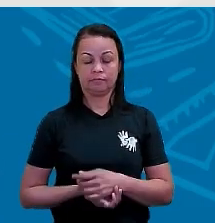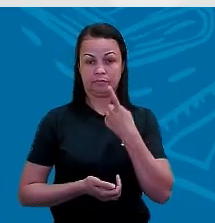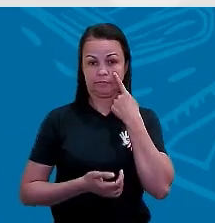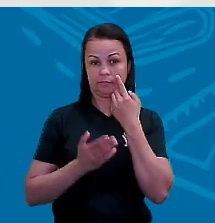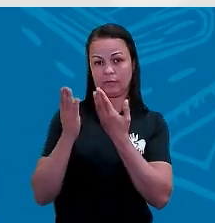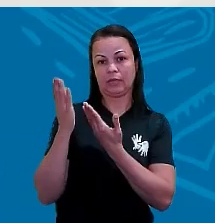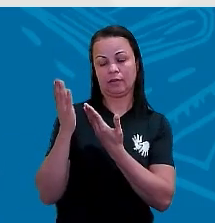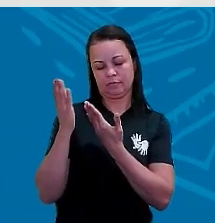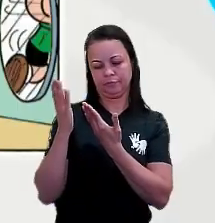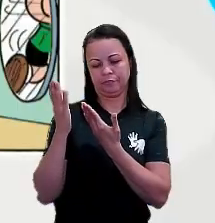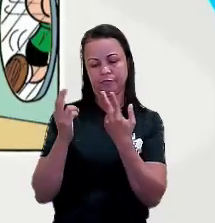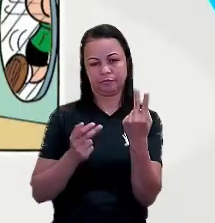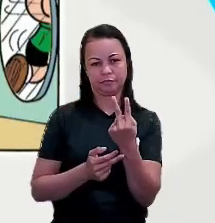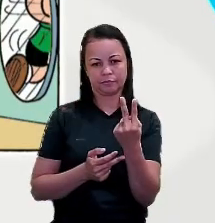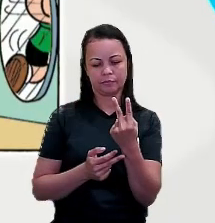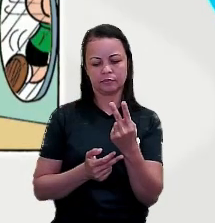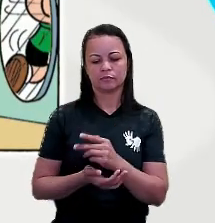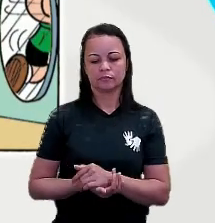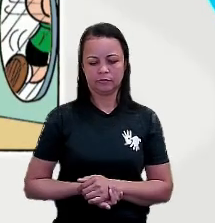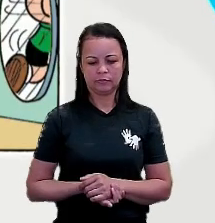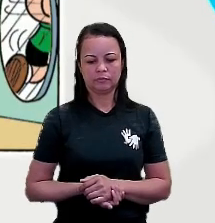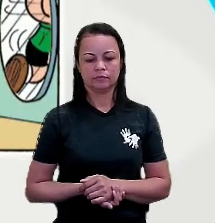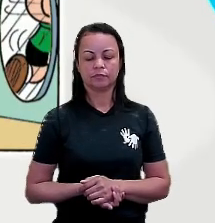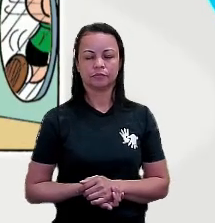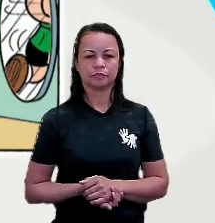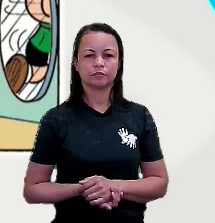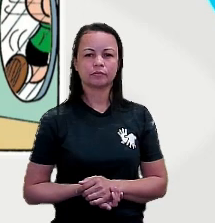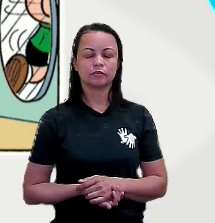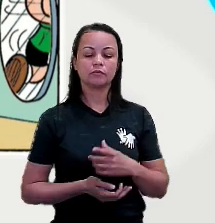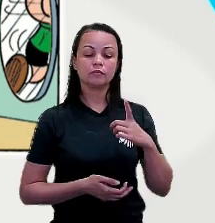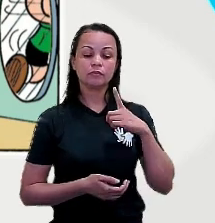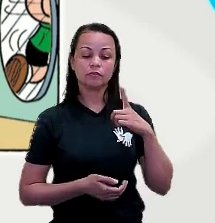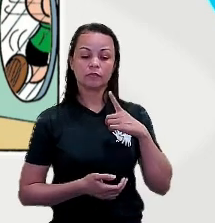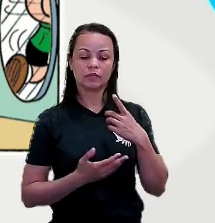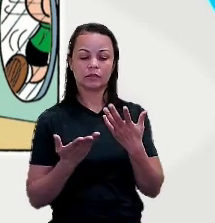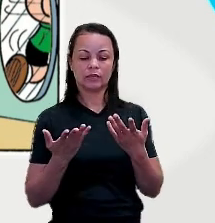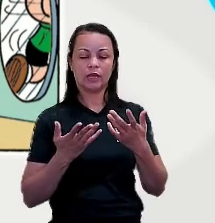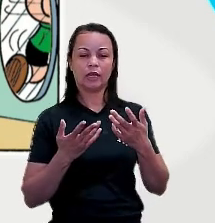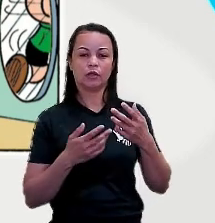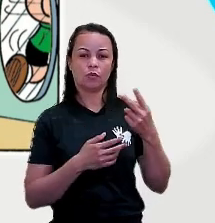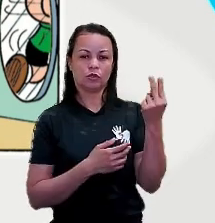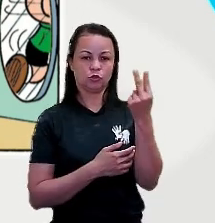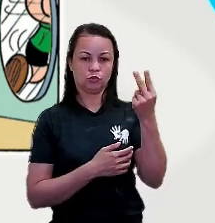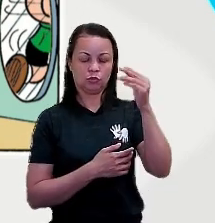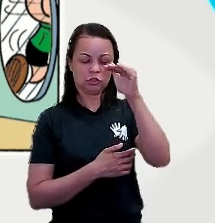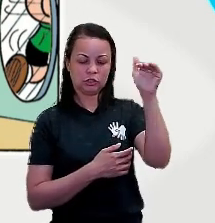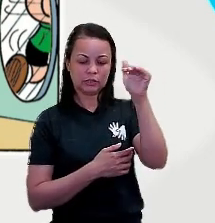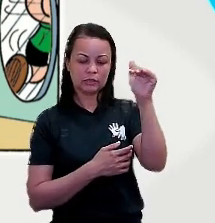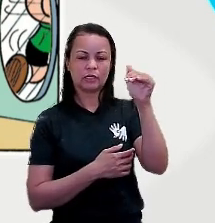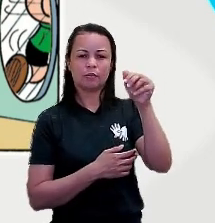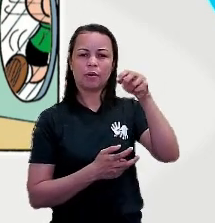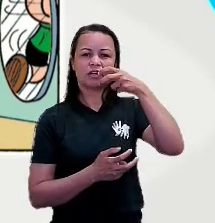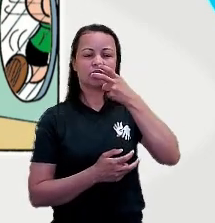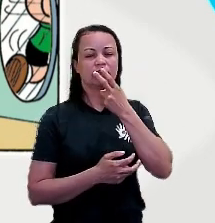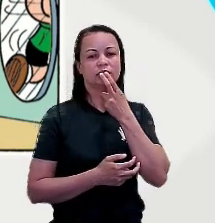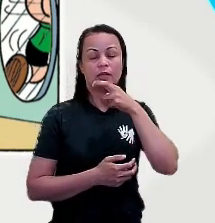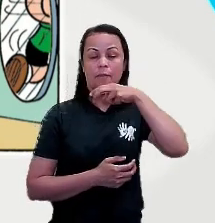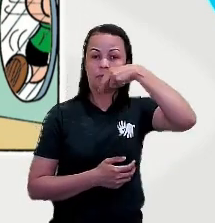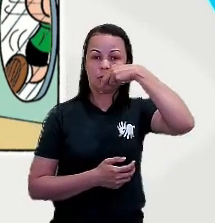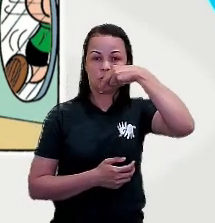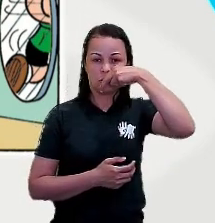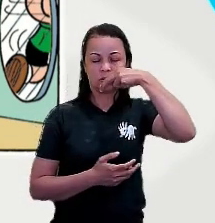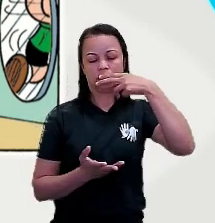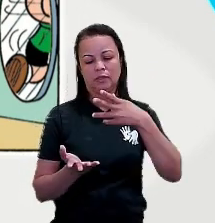vejam só essas duas tirinhas aqui, ó. Eu tenho a de cima da Mônica, que está em preto e